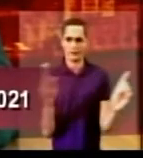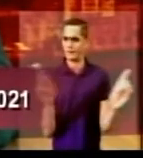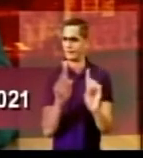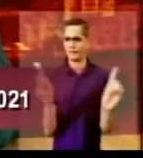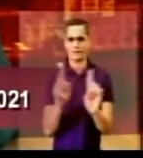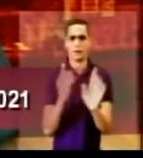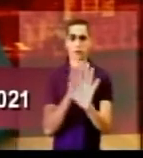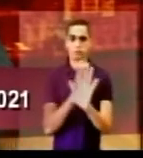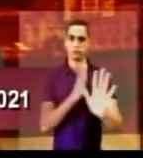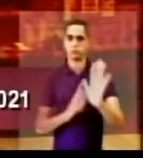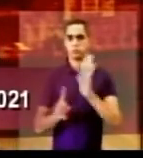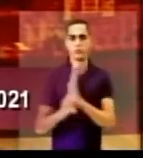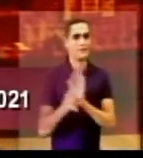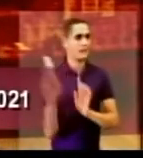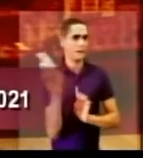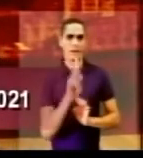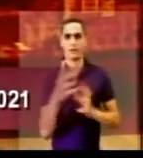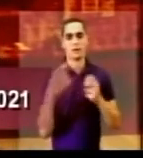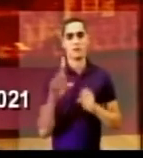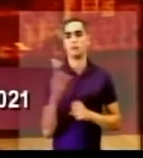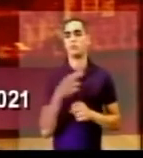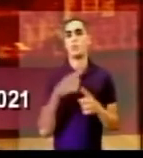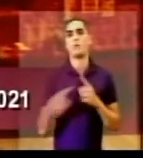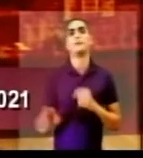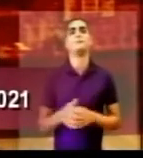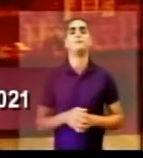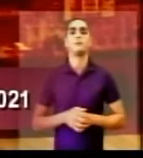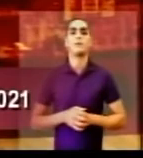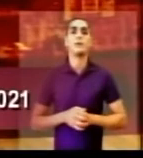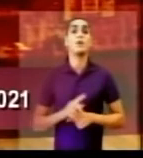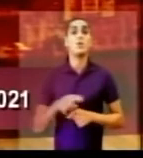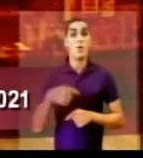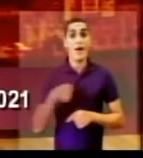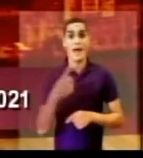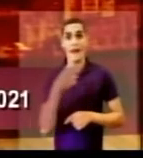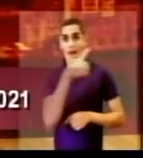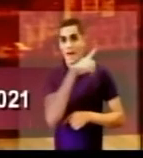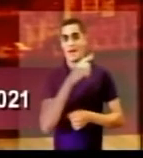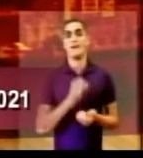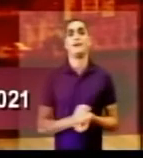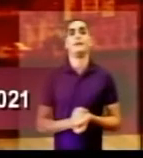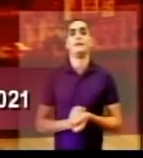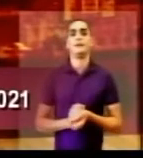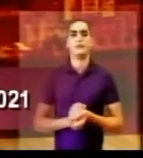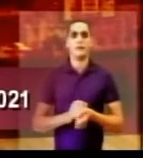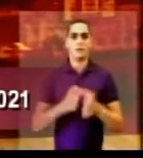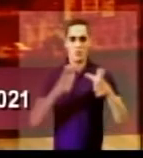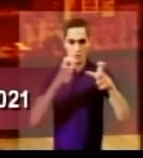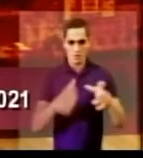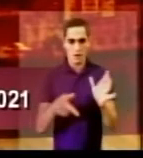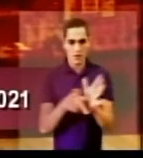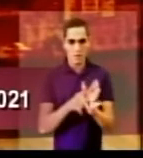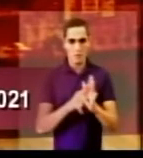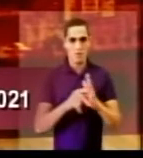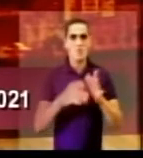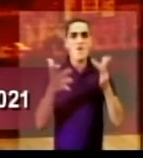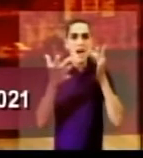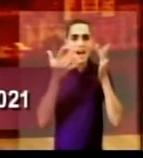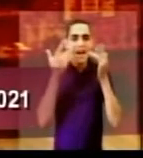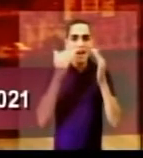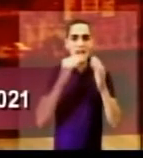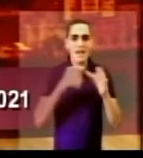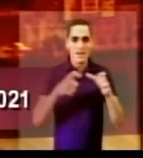que nós vacinamos um número muito grande. A SWIFT foi um sucesso em termos